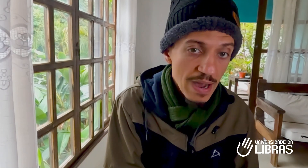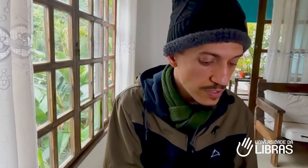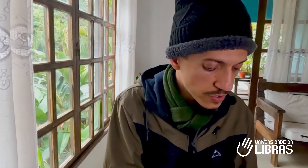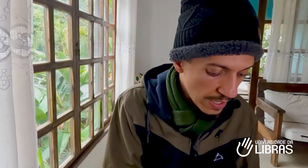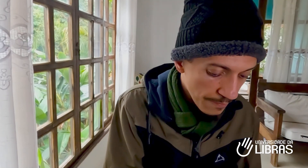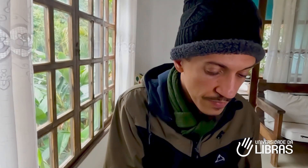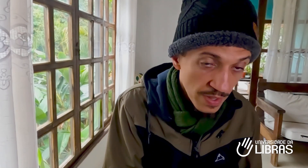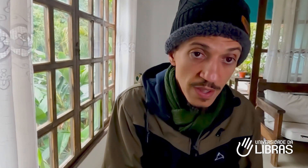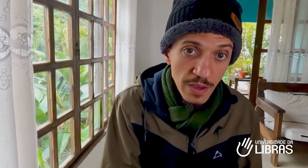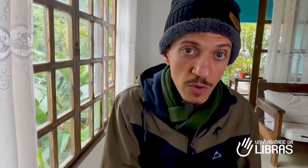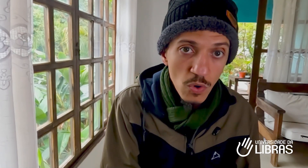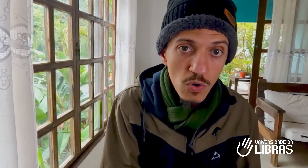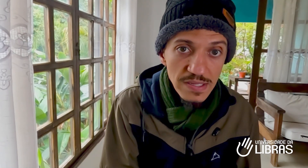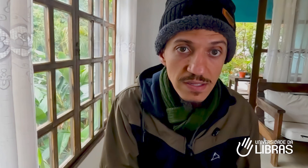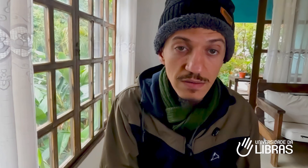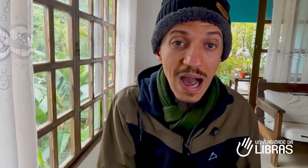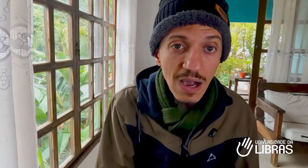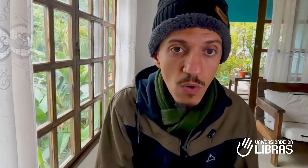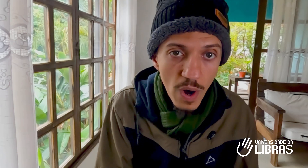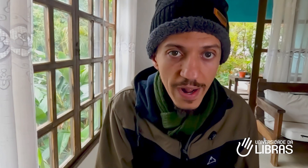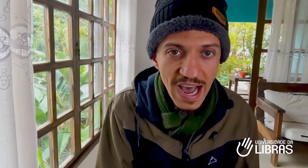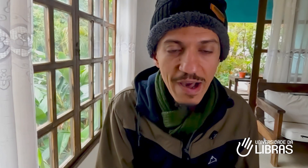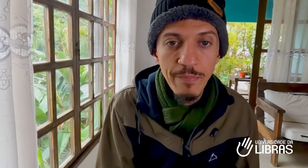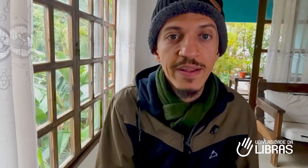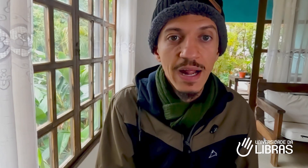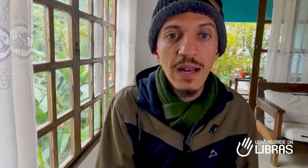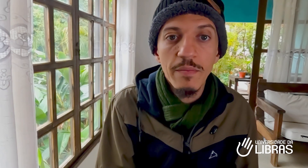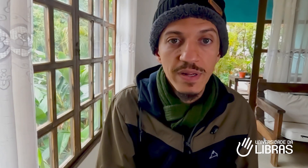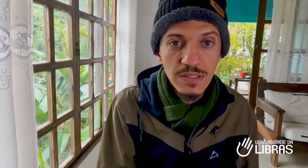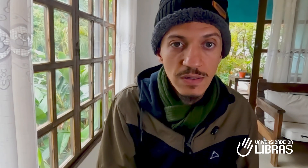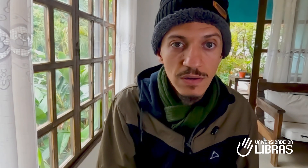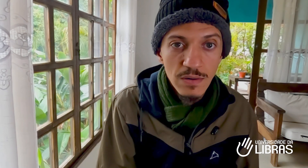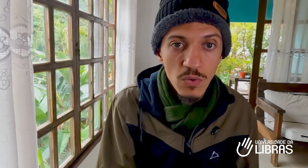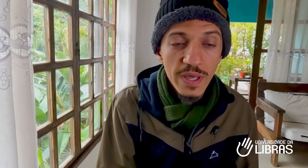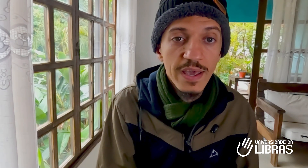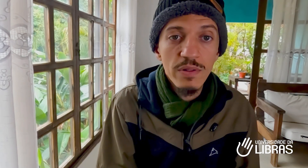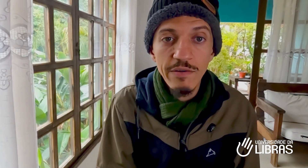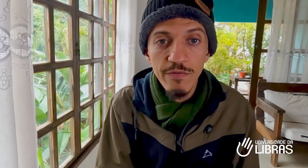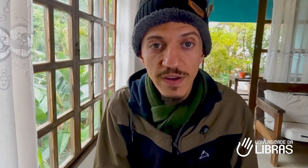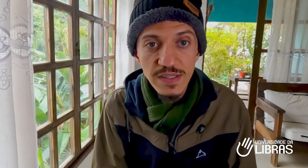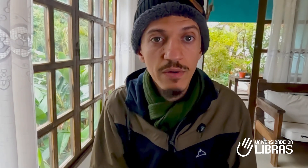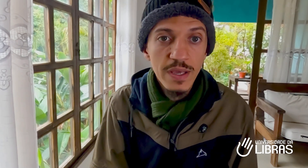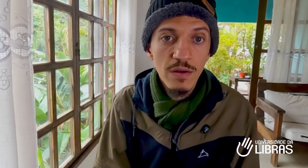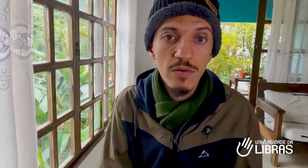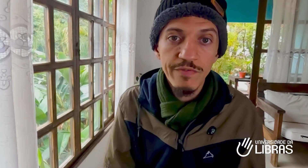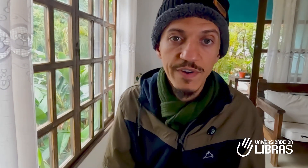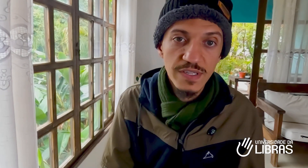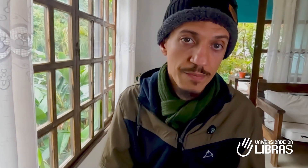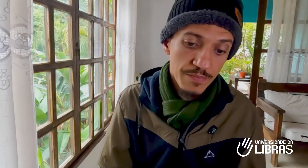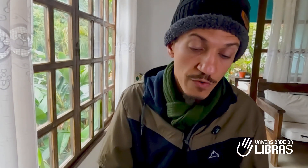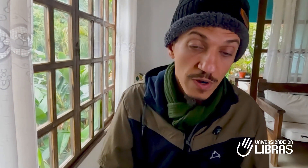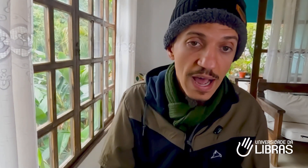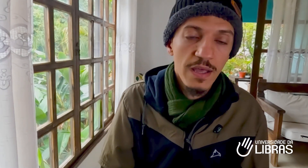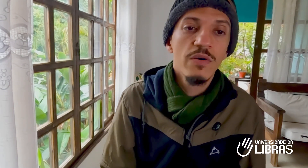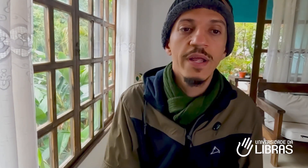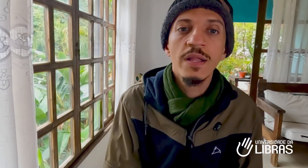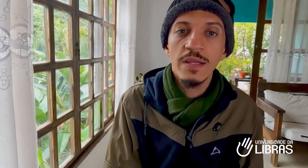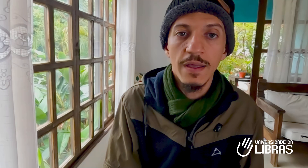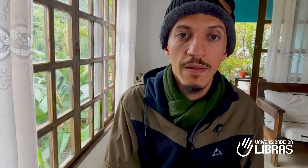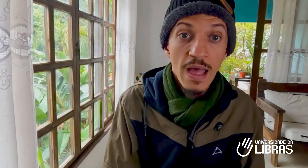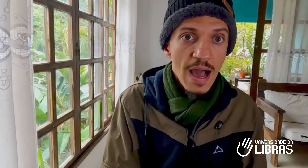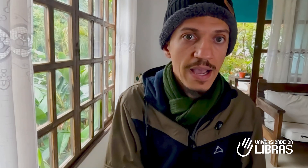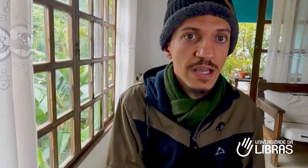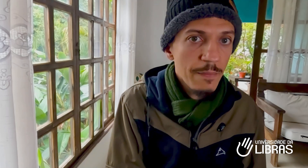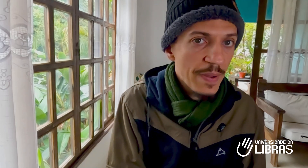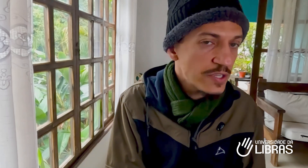aqui, Mads, olha, eu estou começando agora a aprender a Libras. O que eu devo fazer, o que eu não devo fazer? Fui lá e